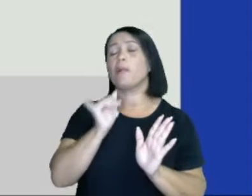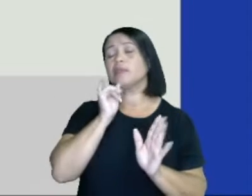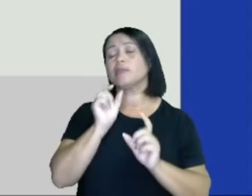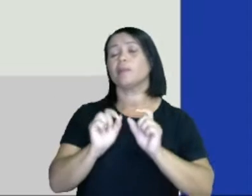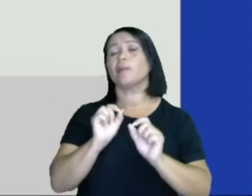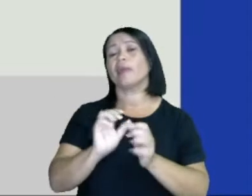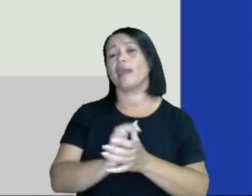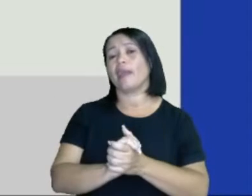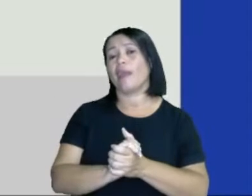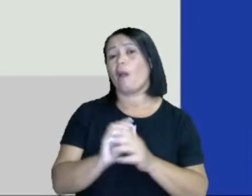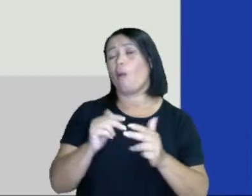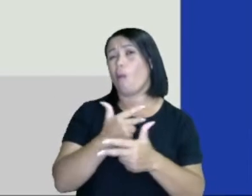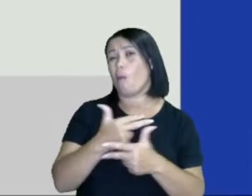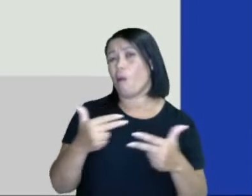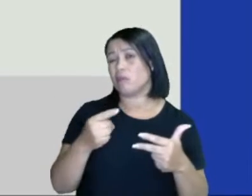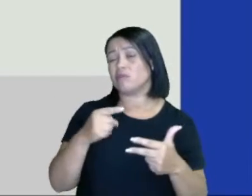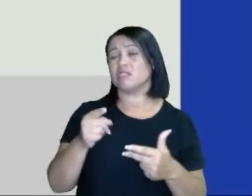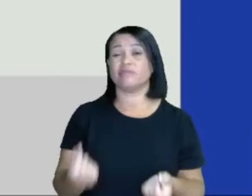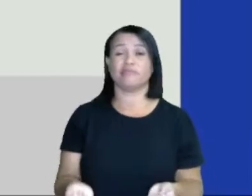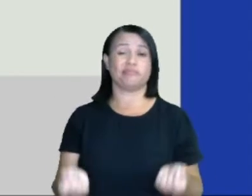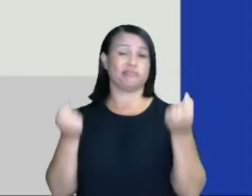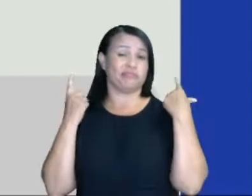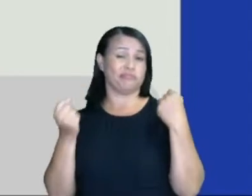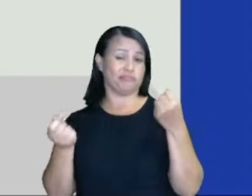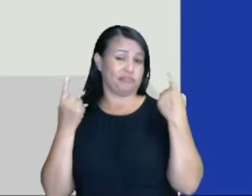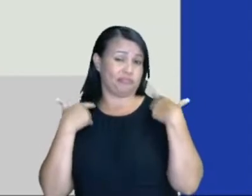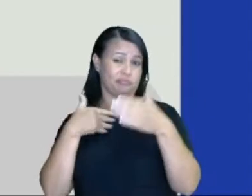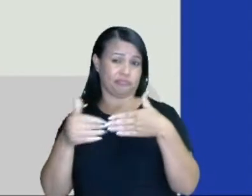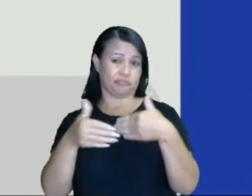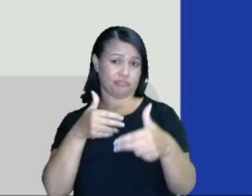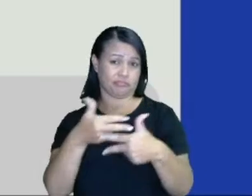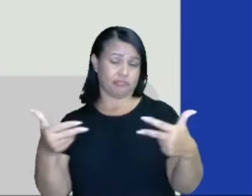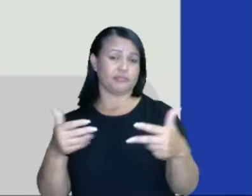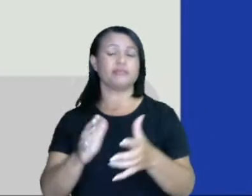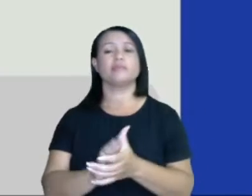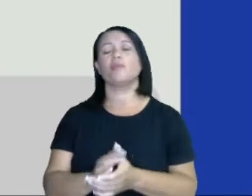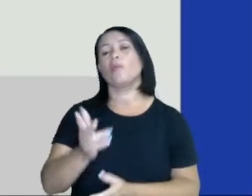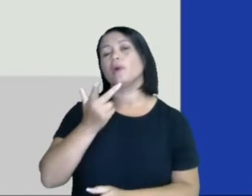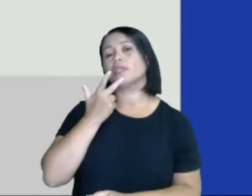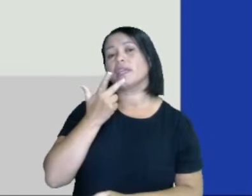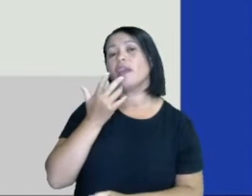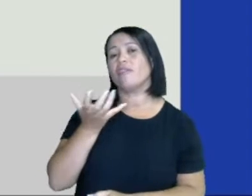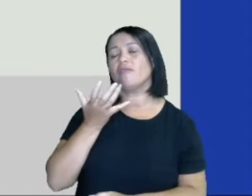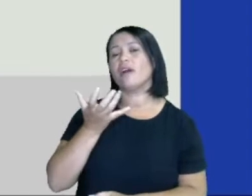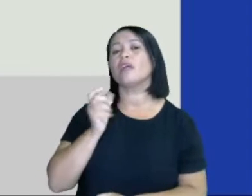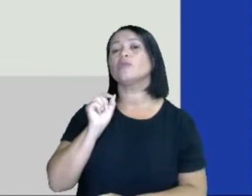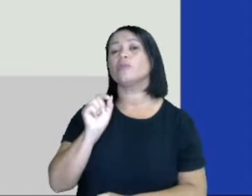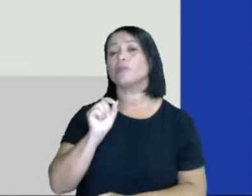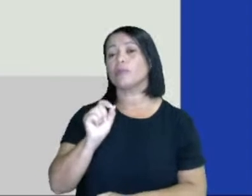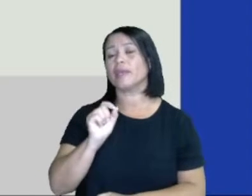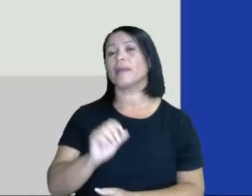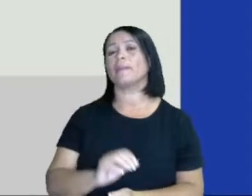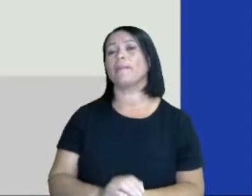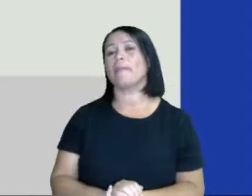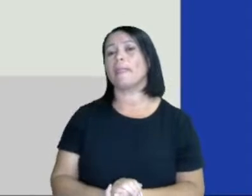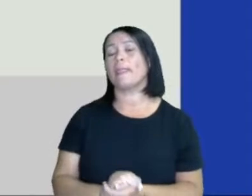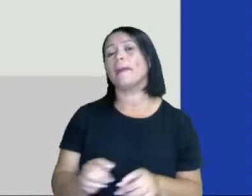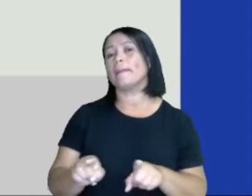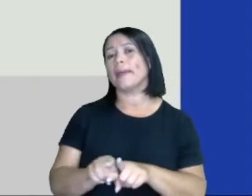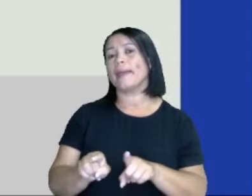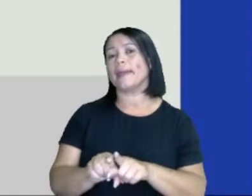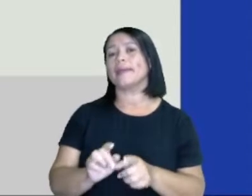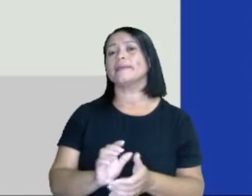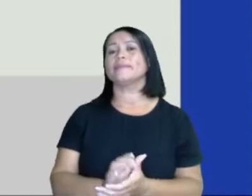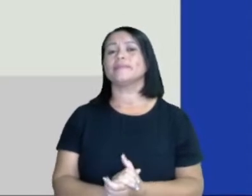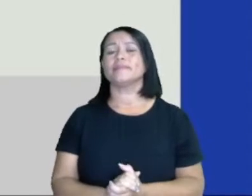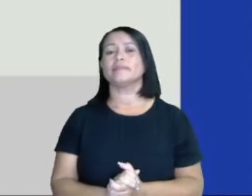Quando você não está nem aí para alguma coisa. Quando a gente quer falar sobre medo, a gente pode dizer